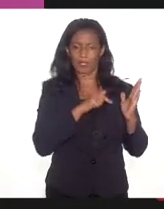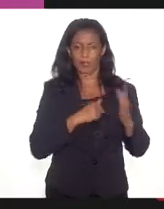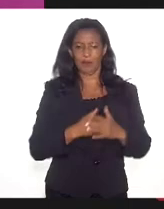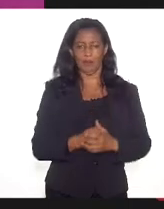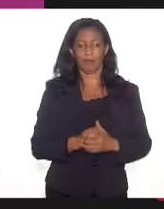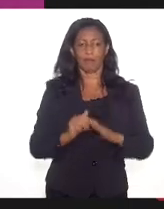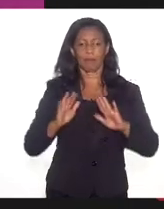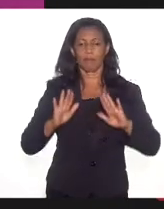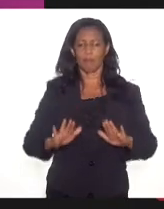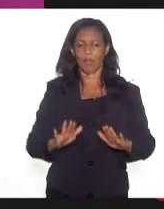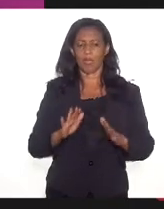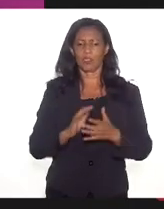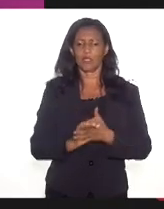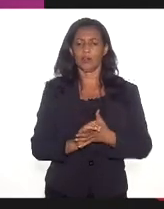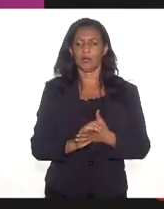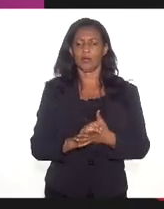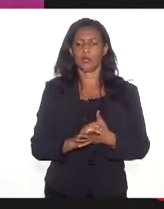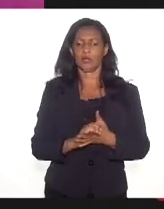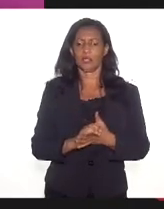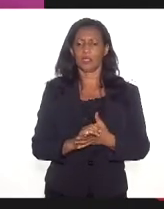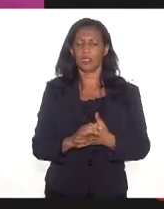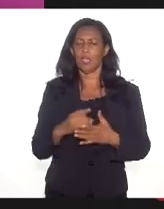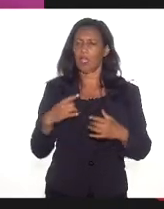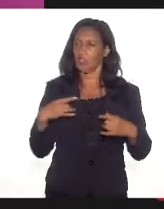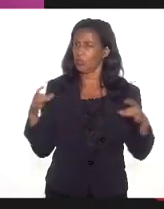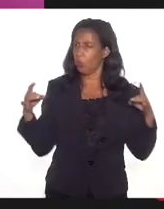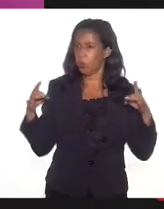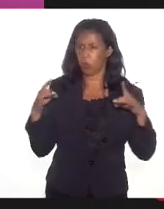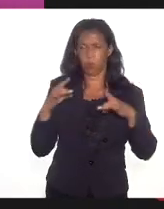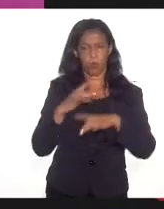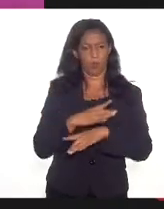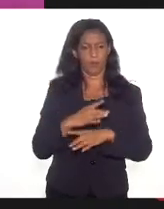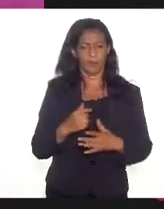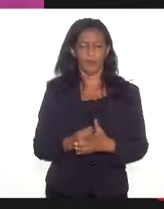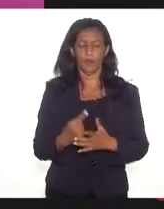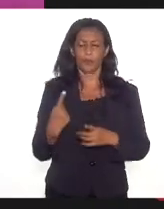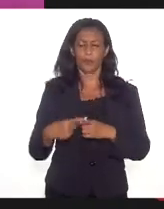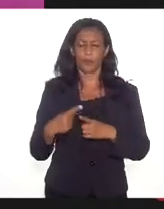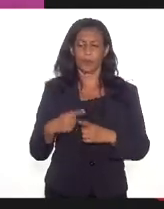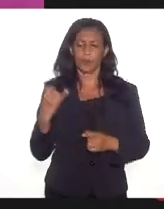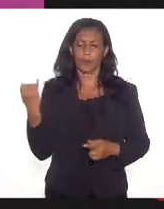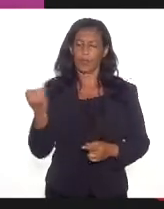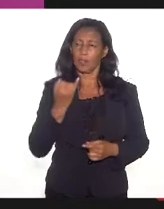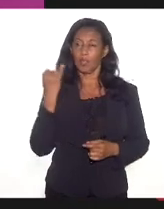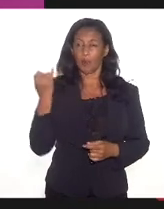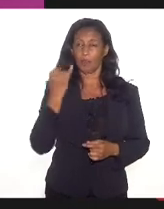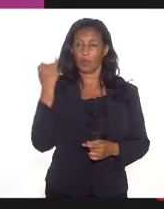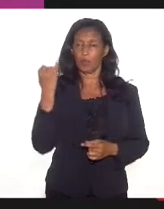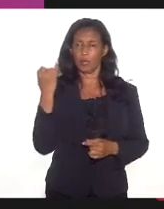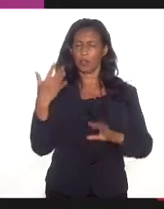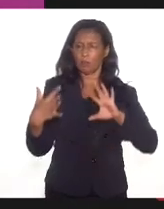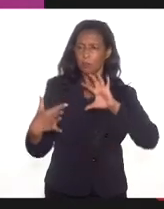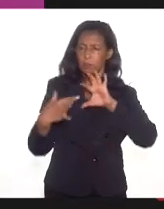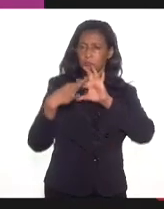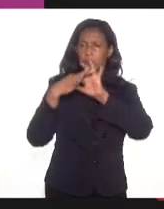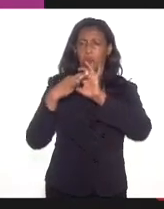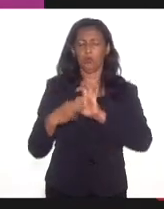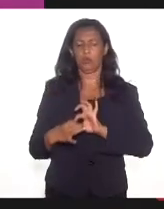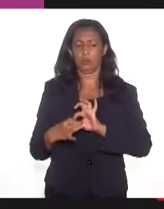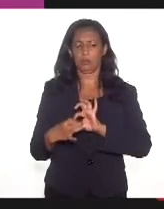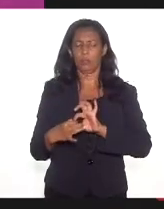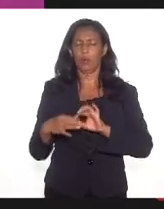mas a gente está se colocando à disposição porque é importante nós estarmos em loco porque por mais que a gente